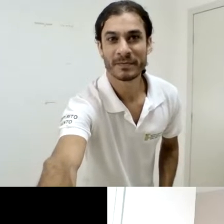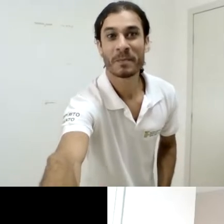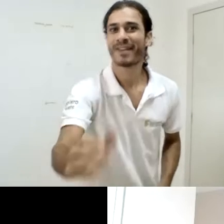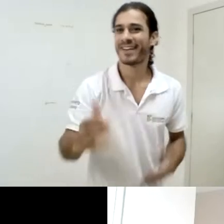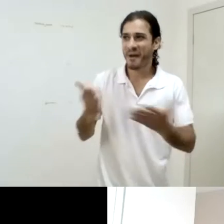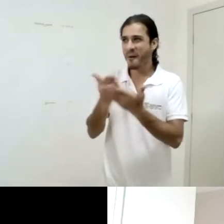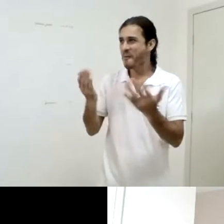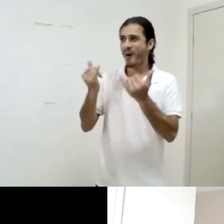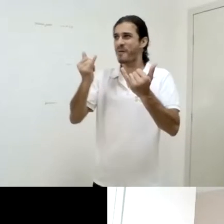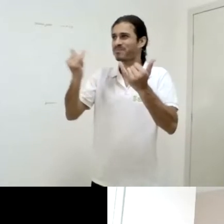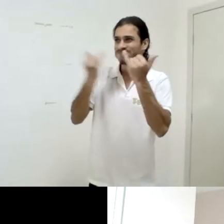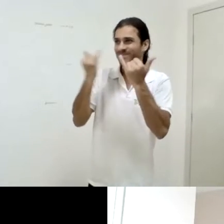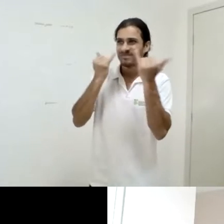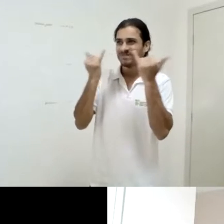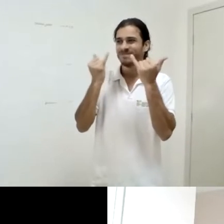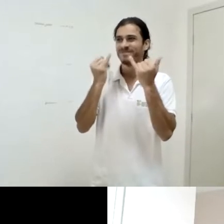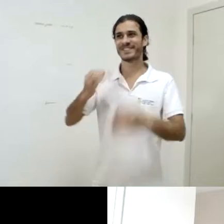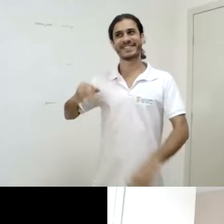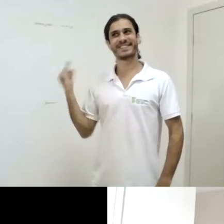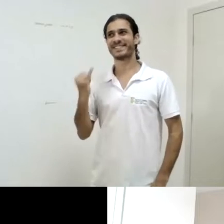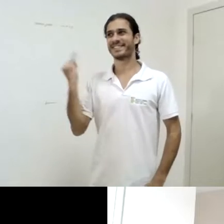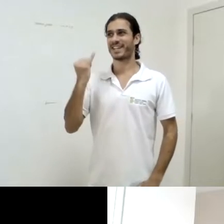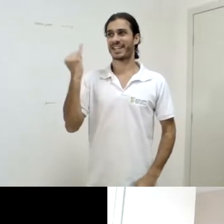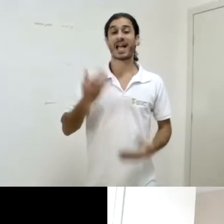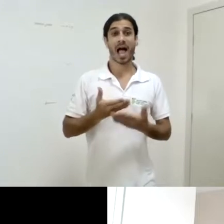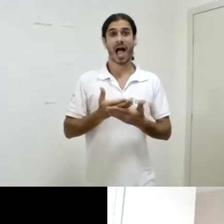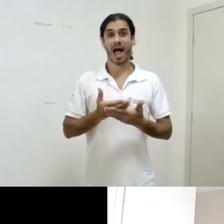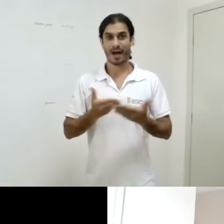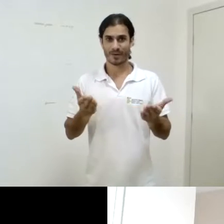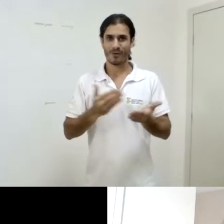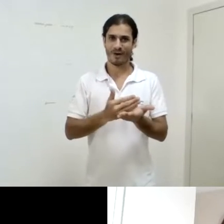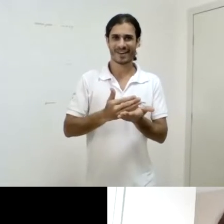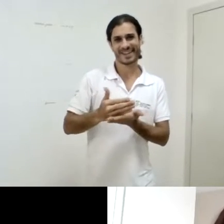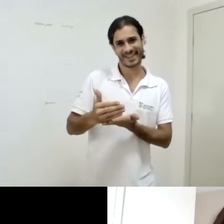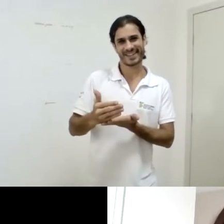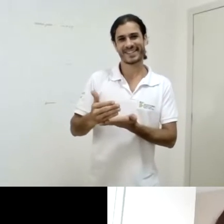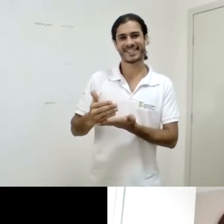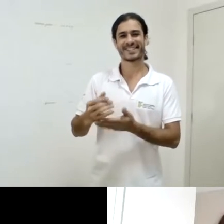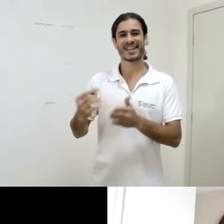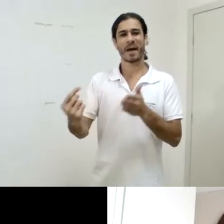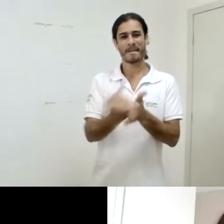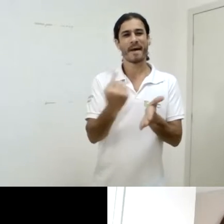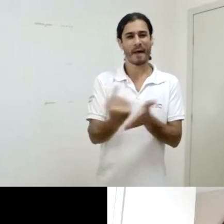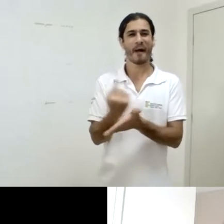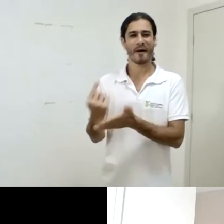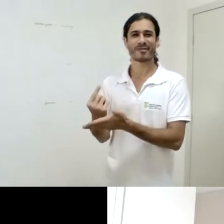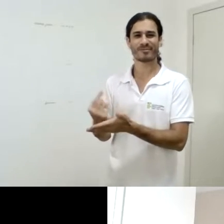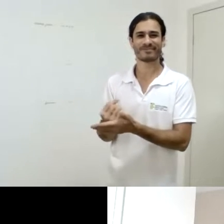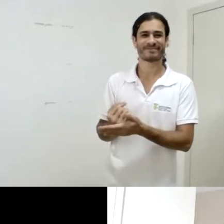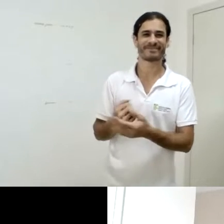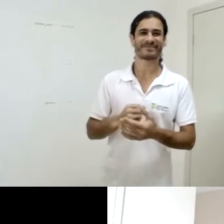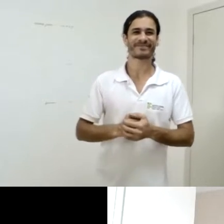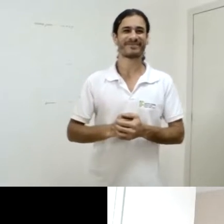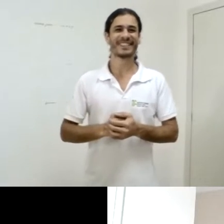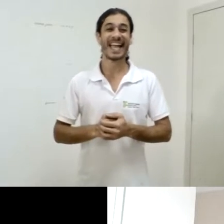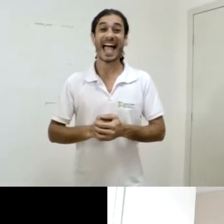a gente vai abrir agora para a rodada de perguntas, mas eu queria fazer uma observação que com essa bagagem toda não dá para acreditar que você não gostava de